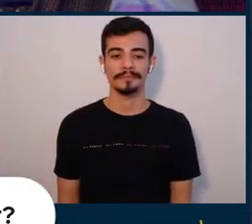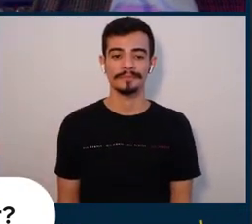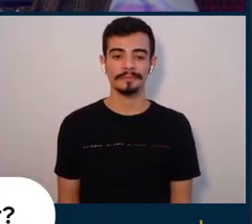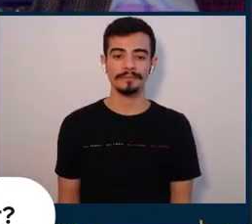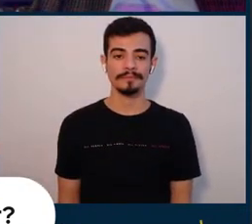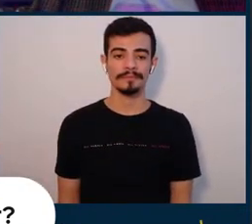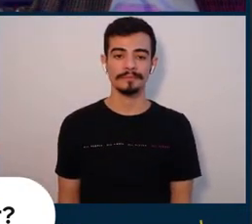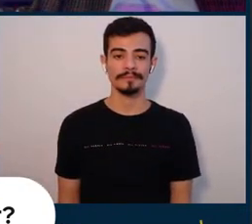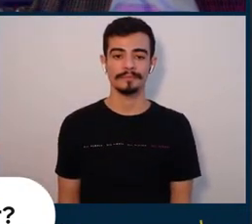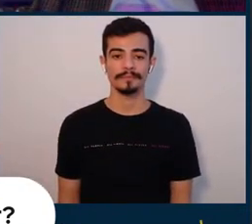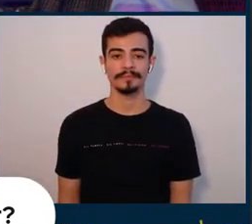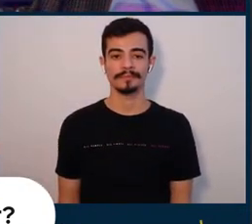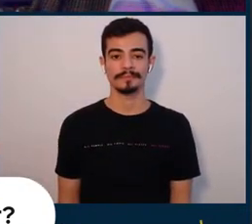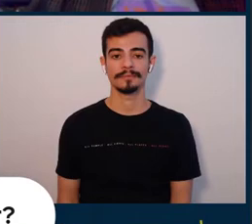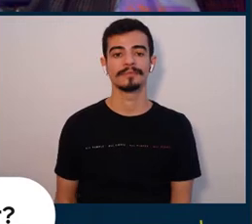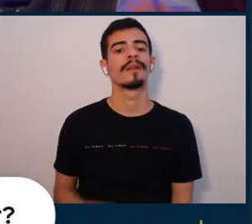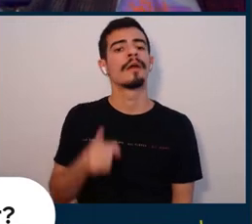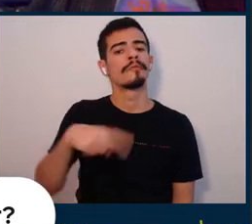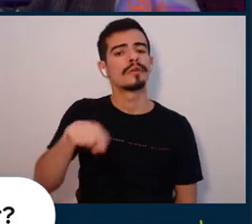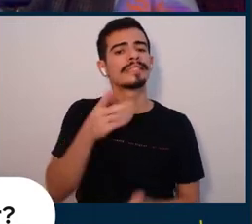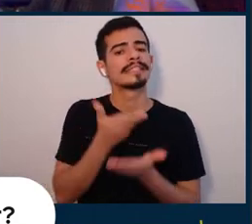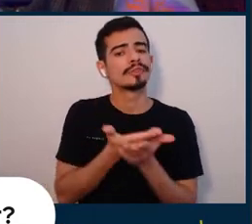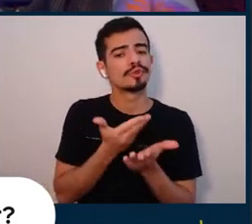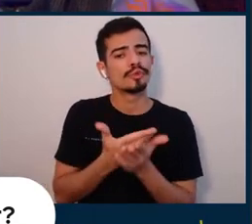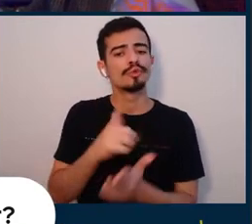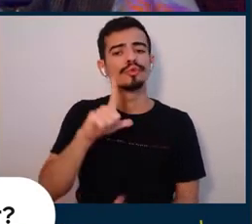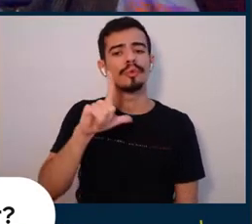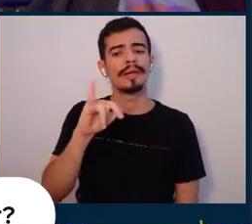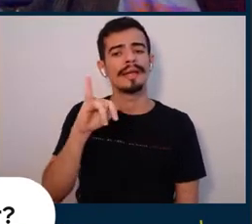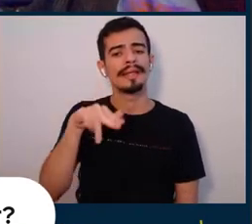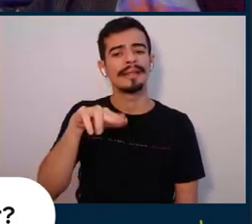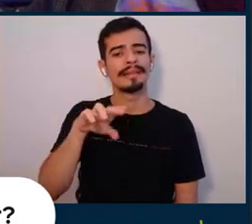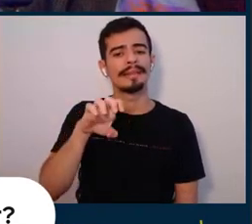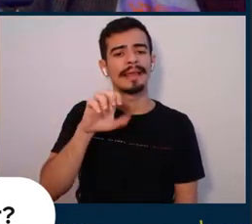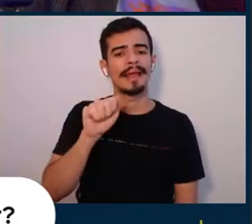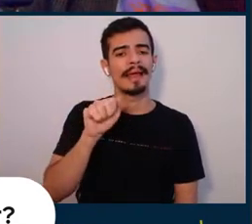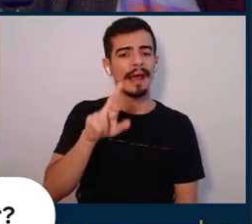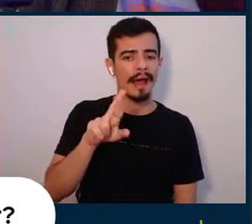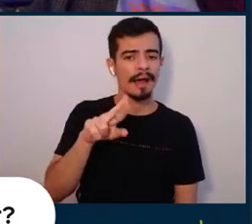Sobre estudos, vocês estudam de forma linear e não linear?